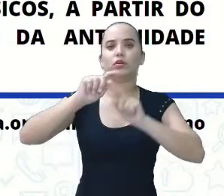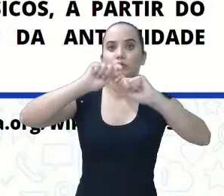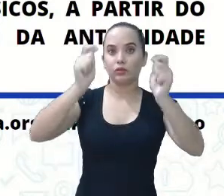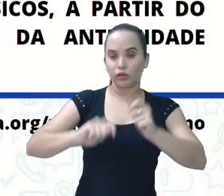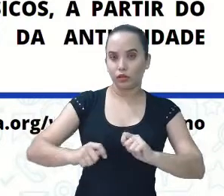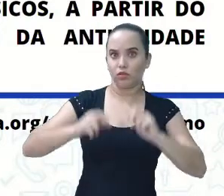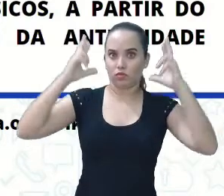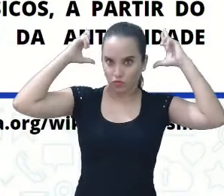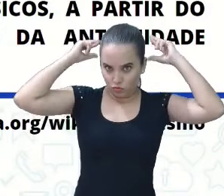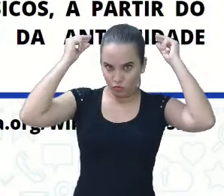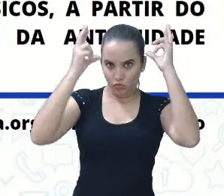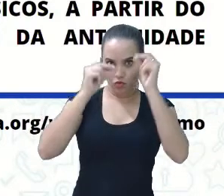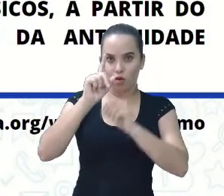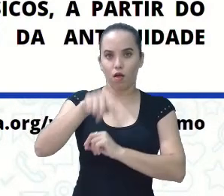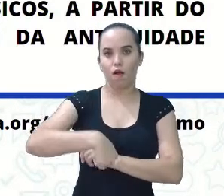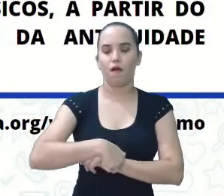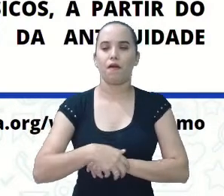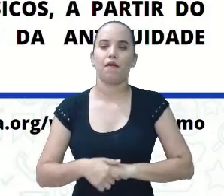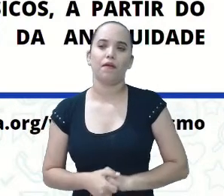né,